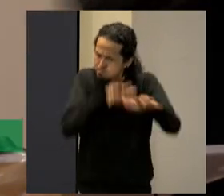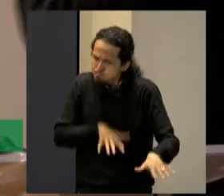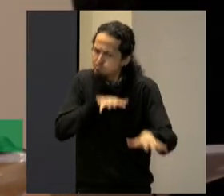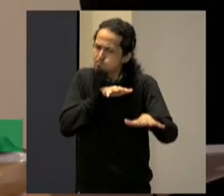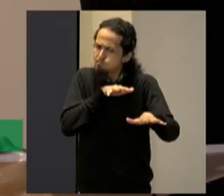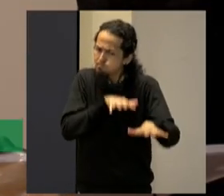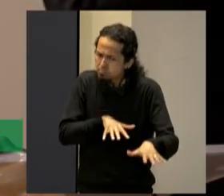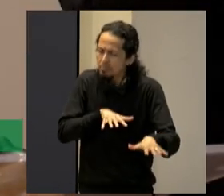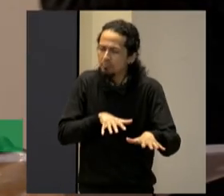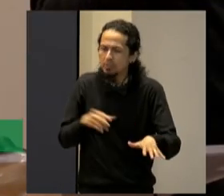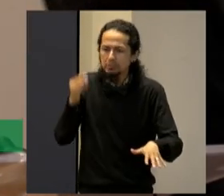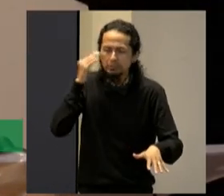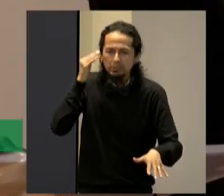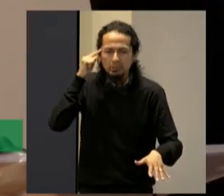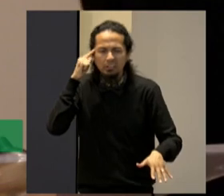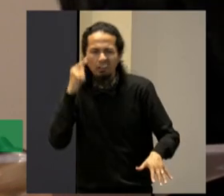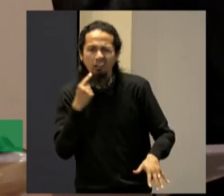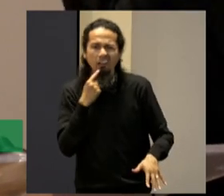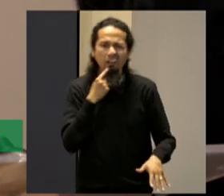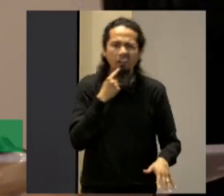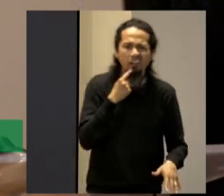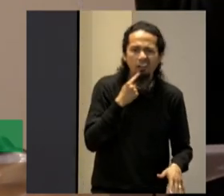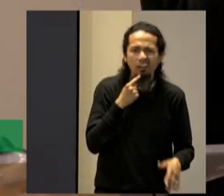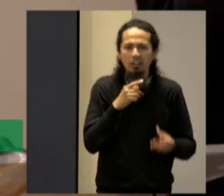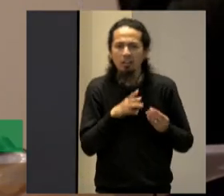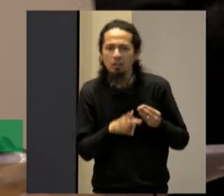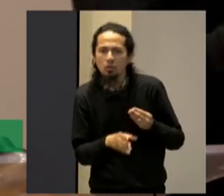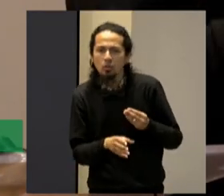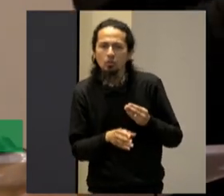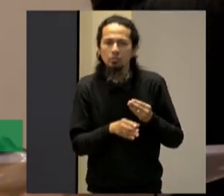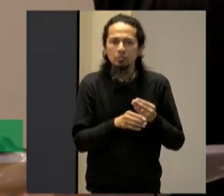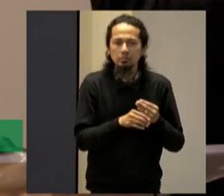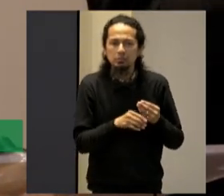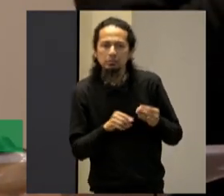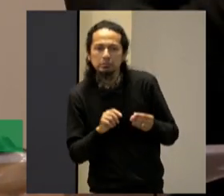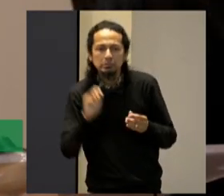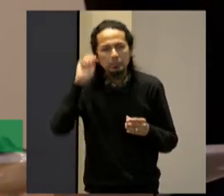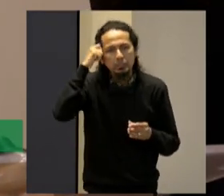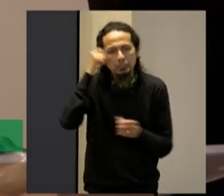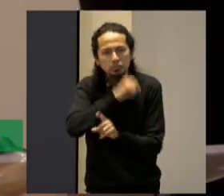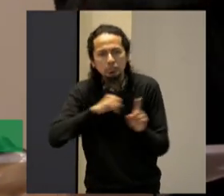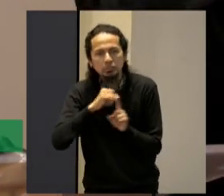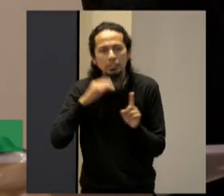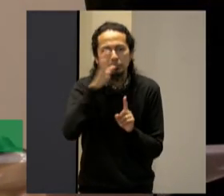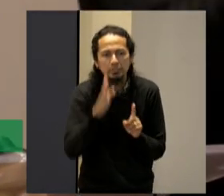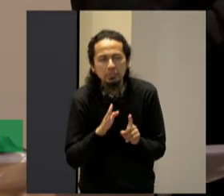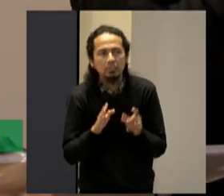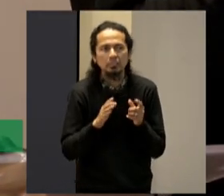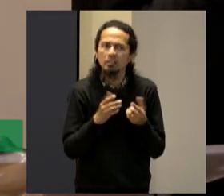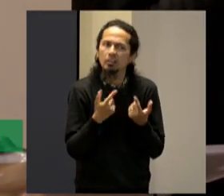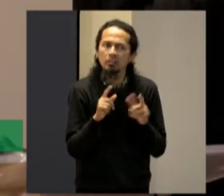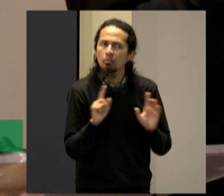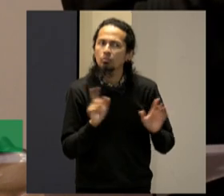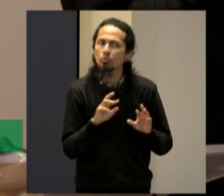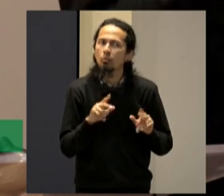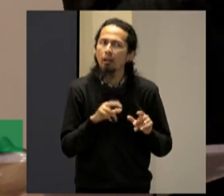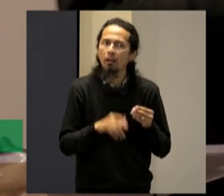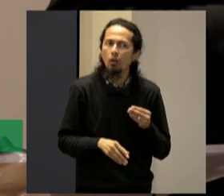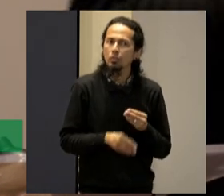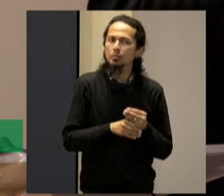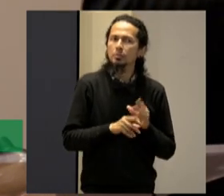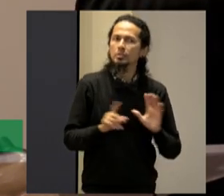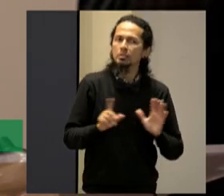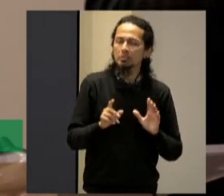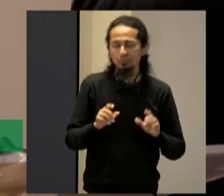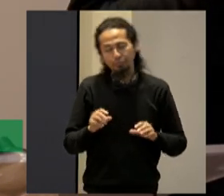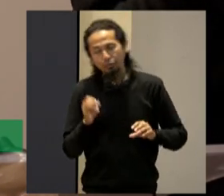para deslocar essa ideia da contribuição do negro na sociedade brasileira. Ok, em alguns contextos,